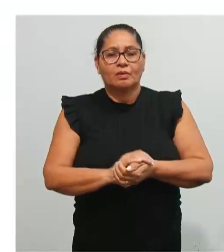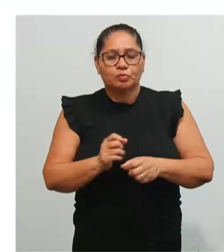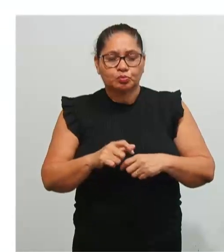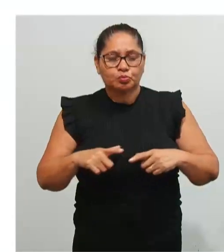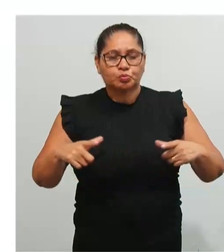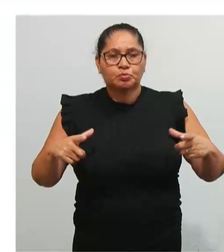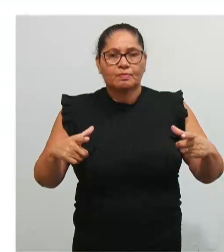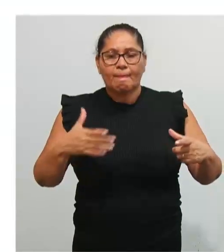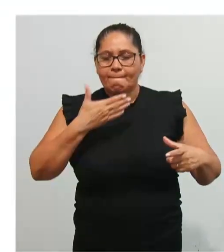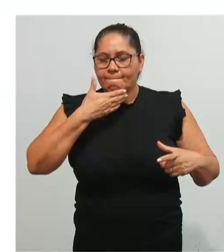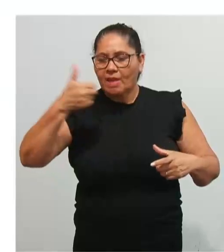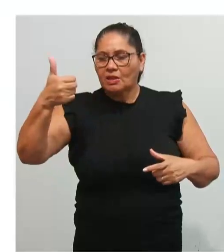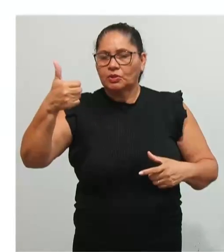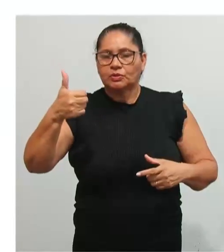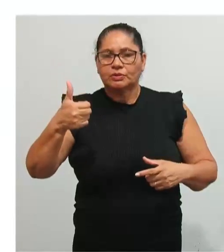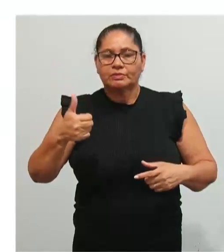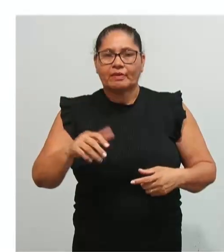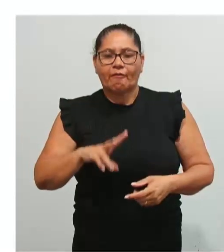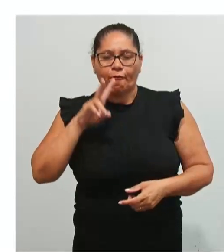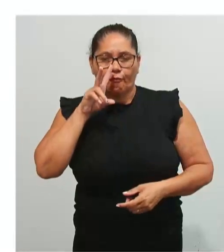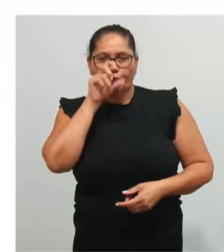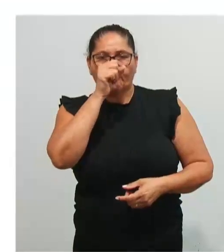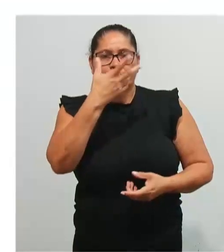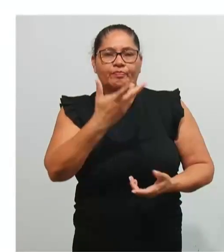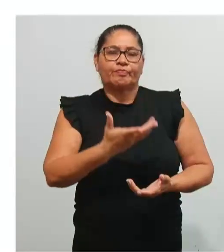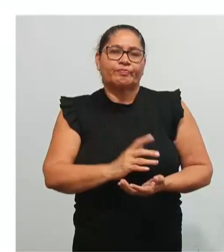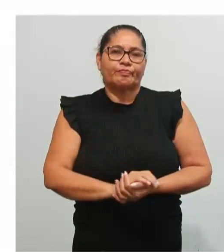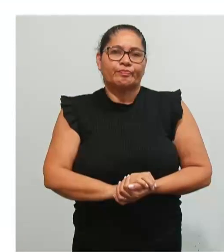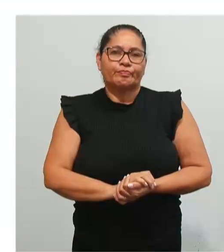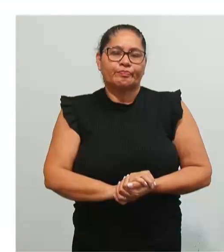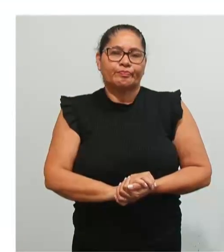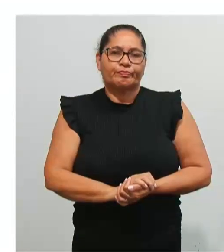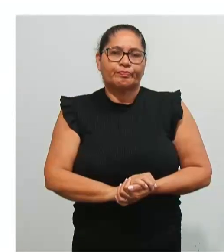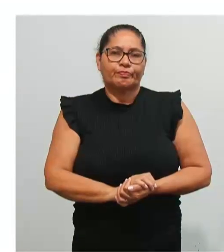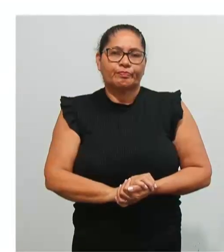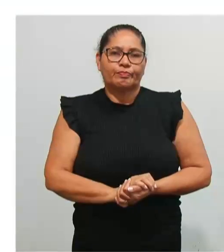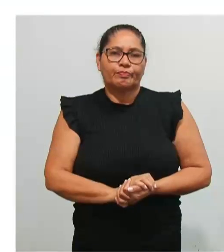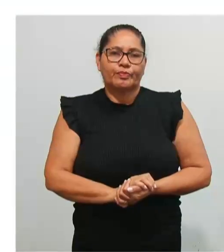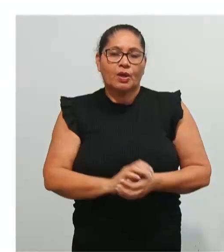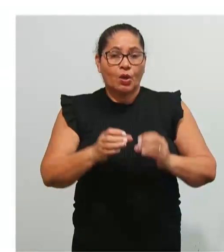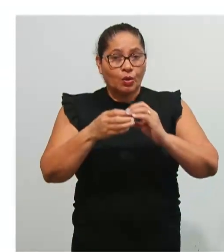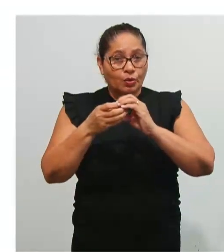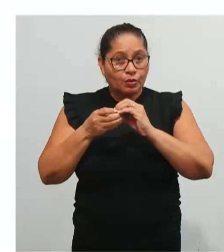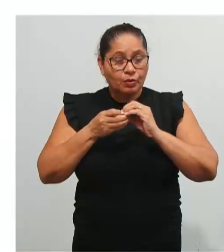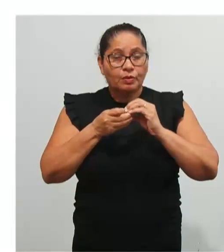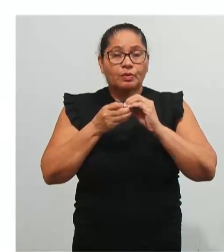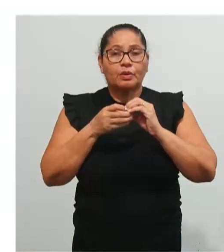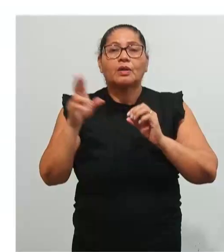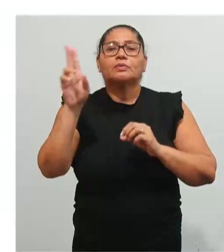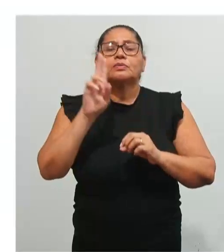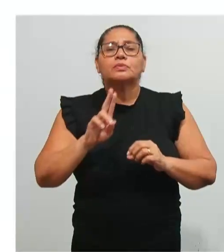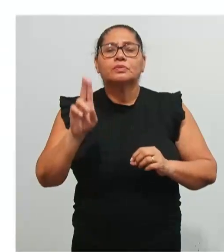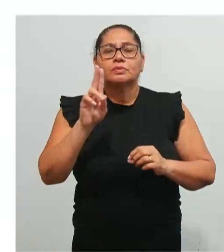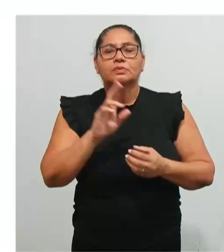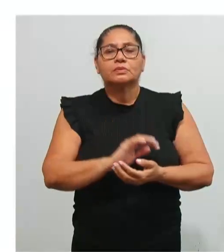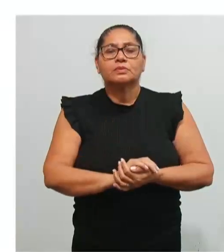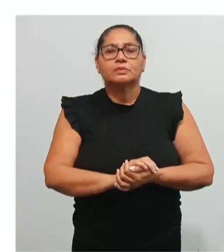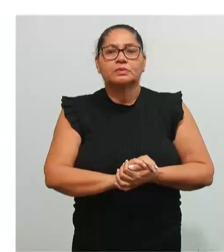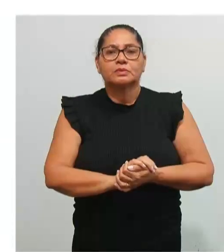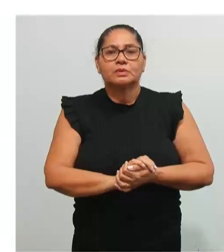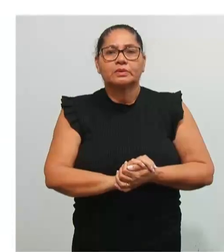sua legitimidade e fortalecer a governabilidade. O corporativismo é utilizado para a remoção